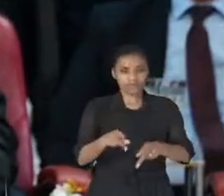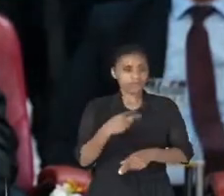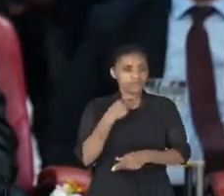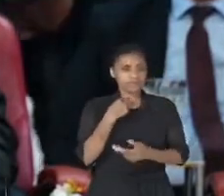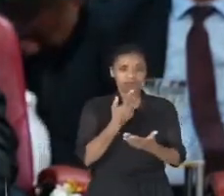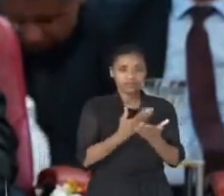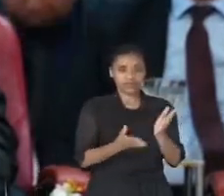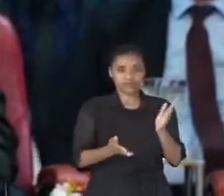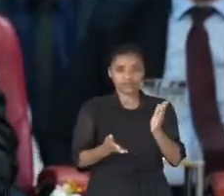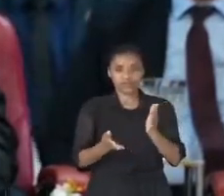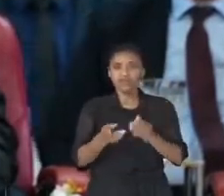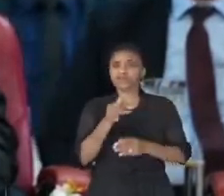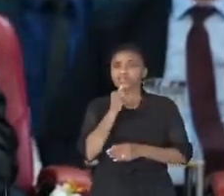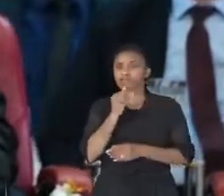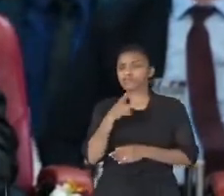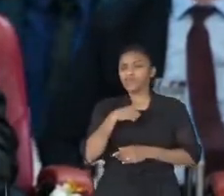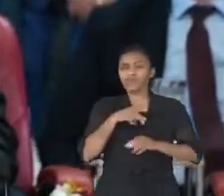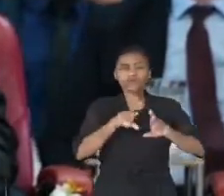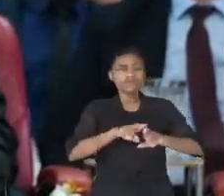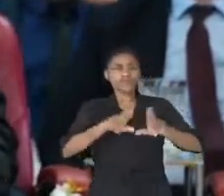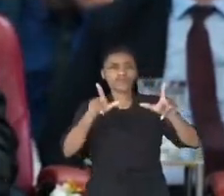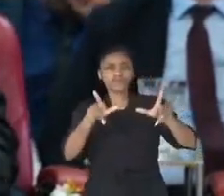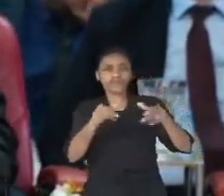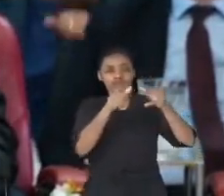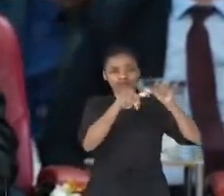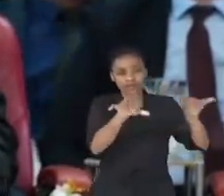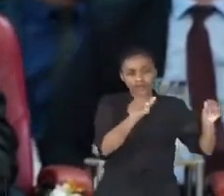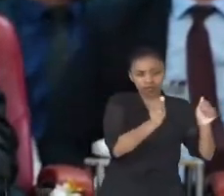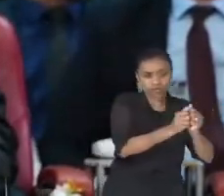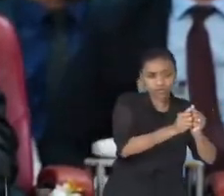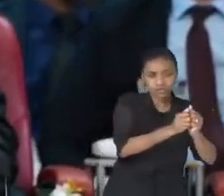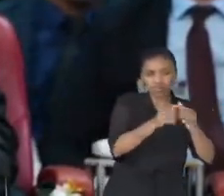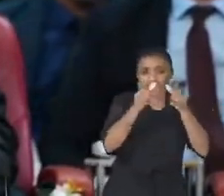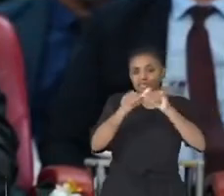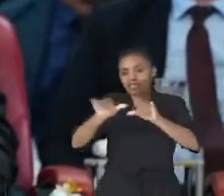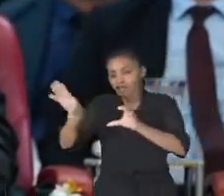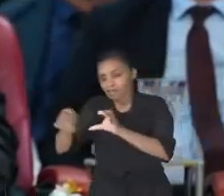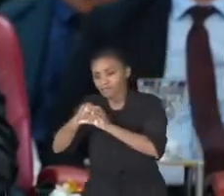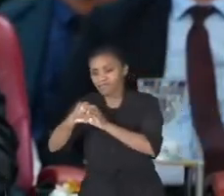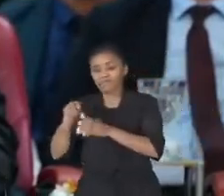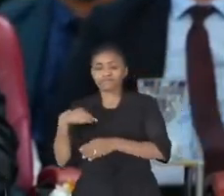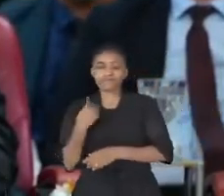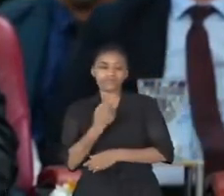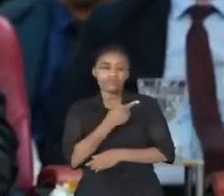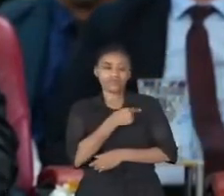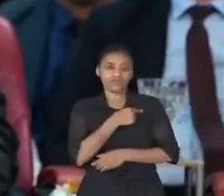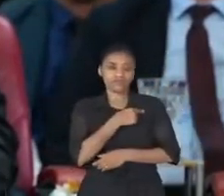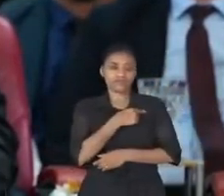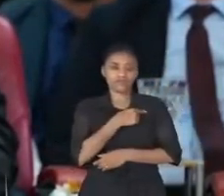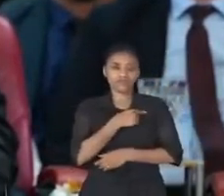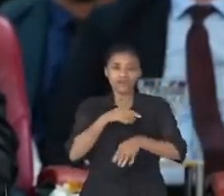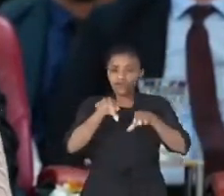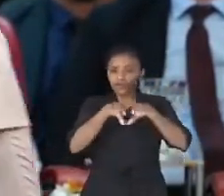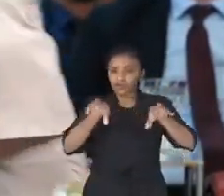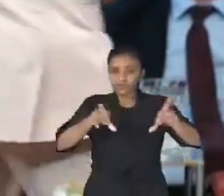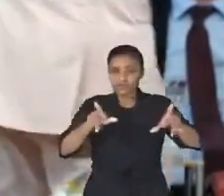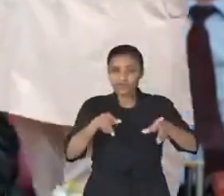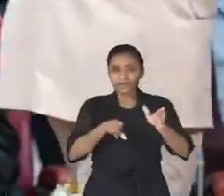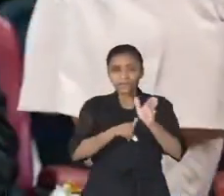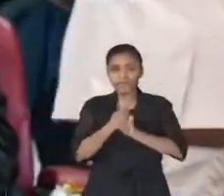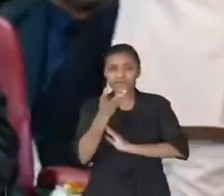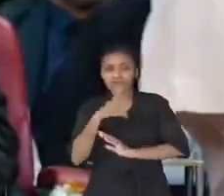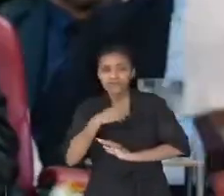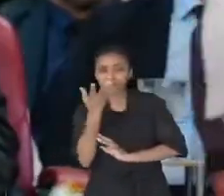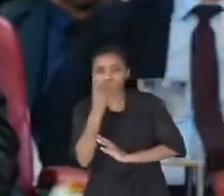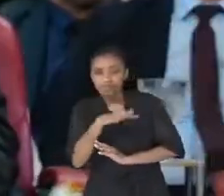Há uma grande diferença entre Ele estar conosco e estar em nós. Tem alguma criança aqui no